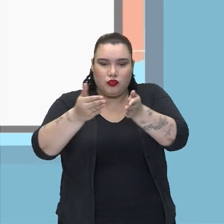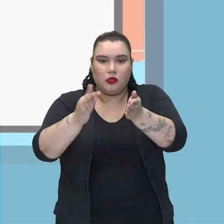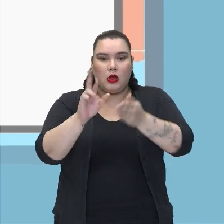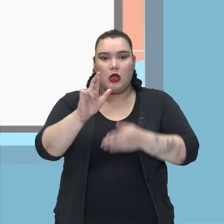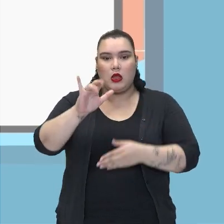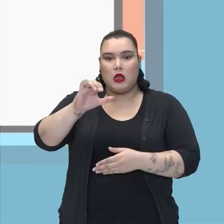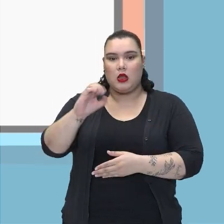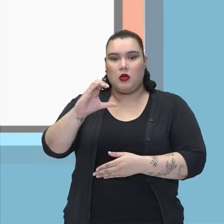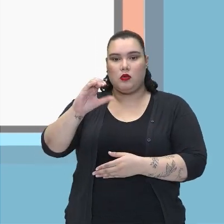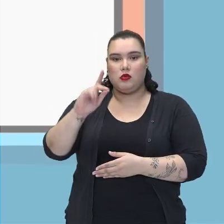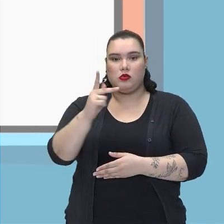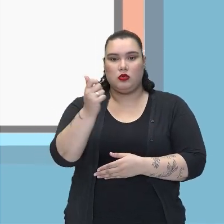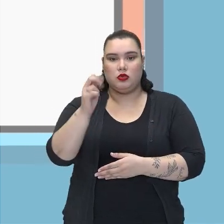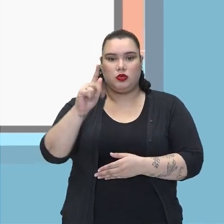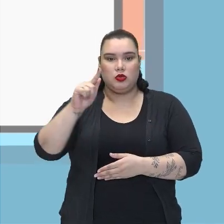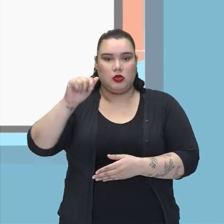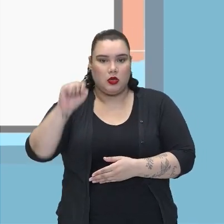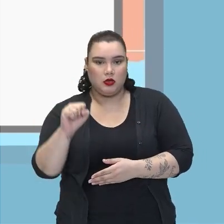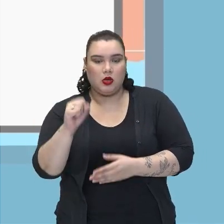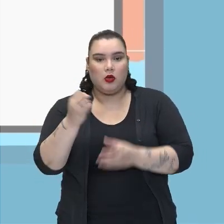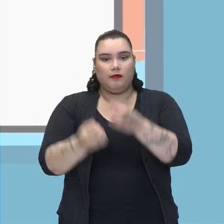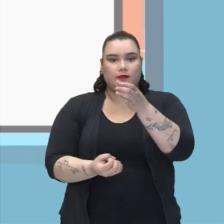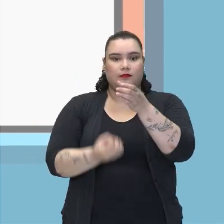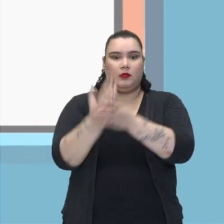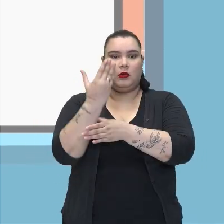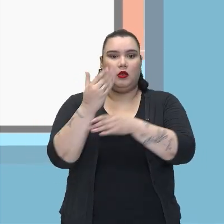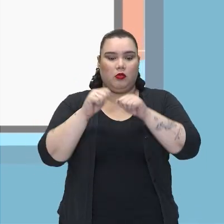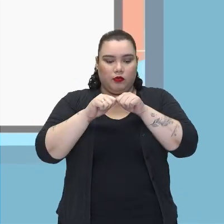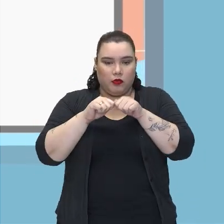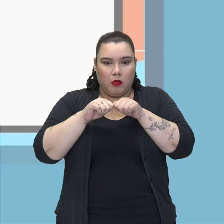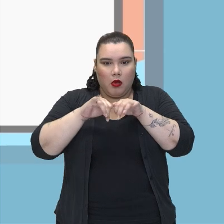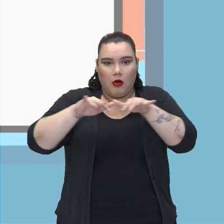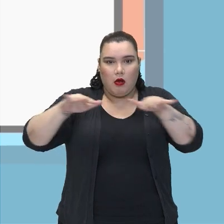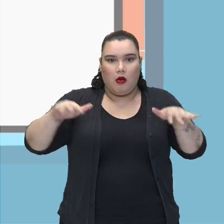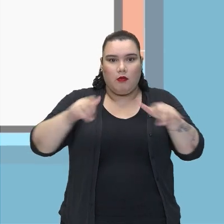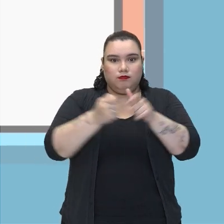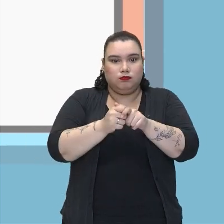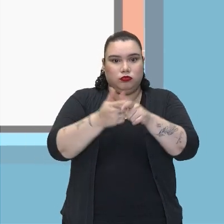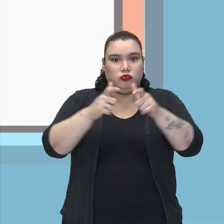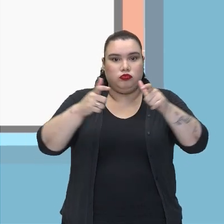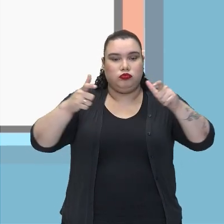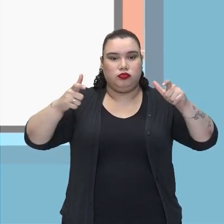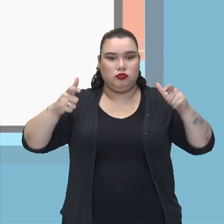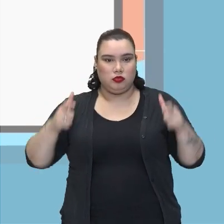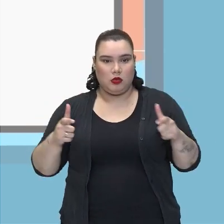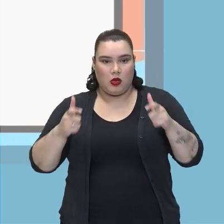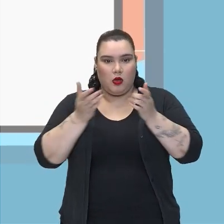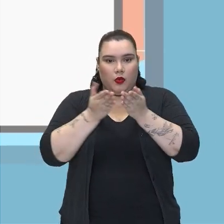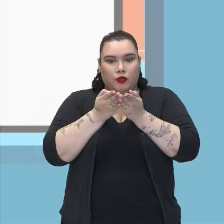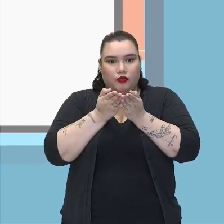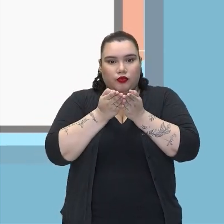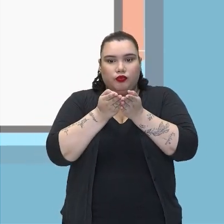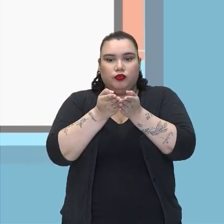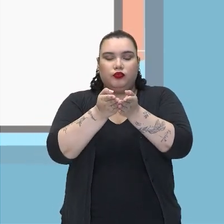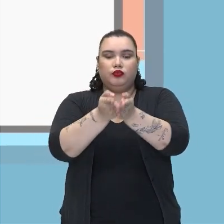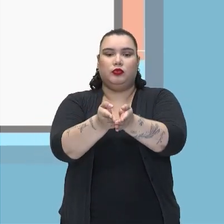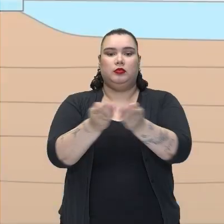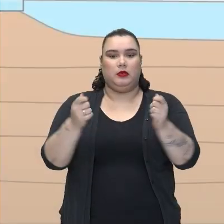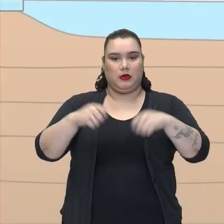Rio Chagres, serviram de base para a construção de lagos gigantescos artificiais, por onde os navios atravessam o